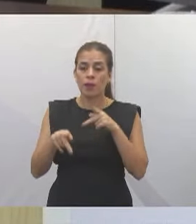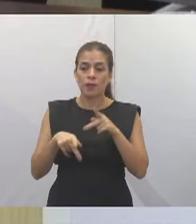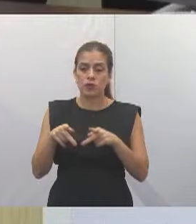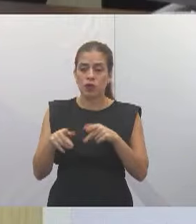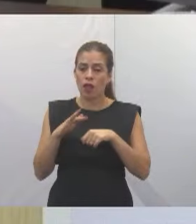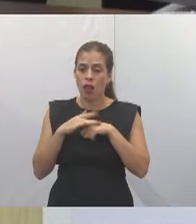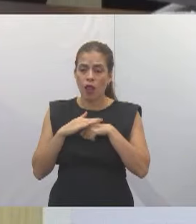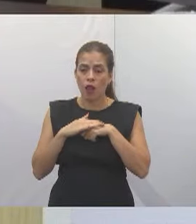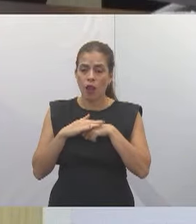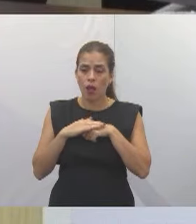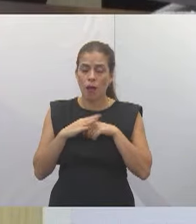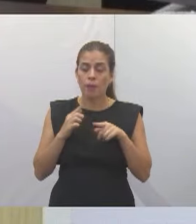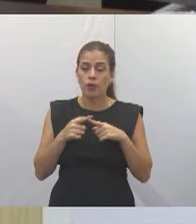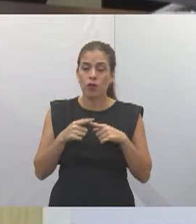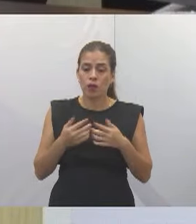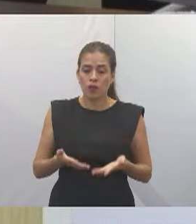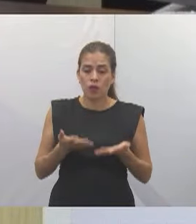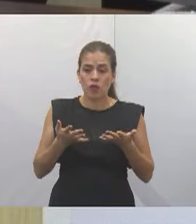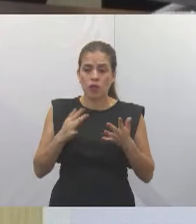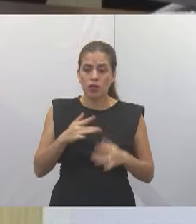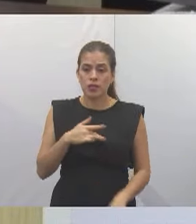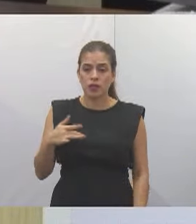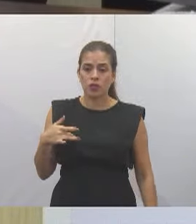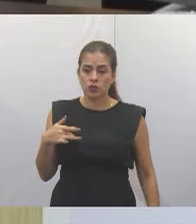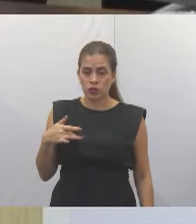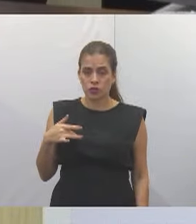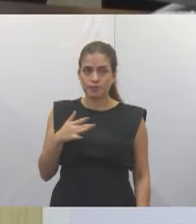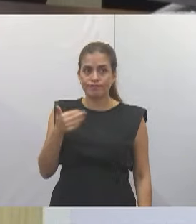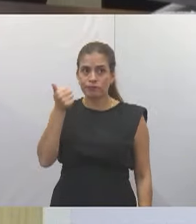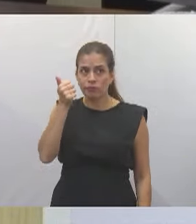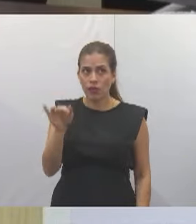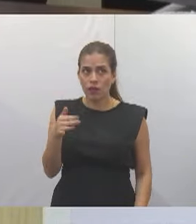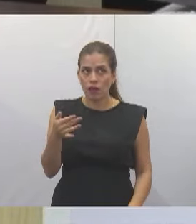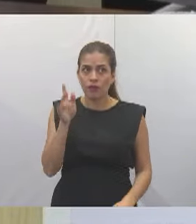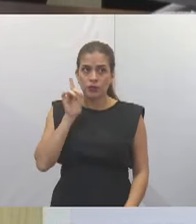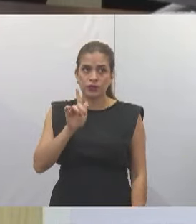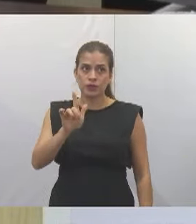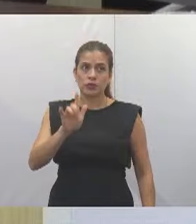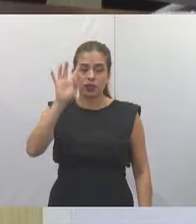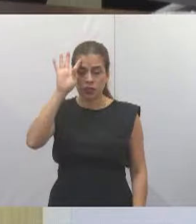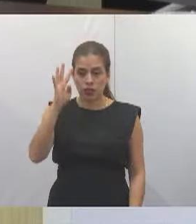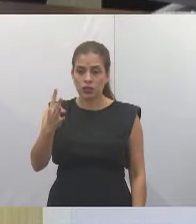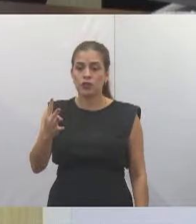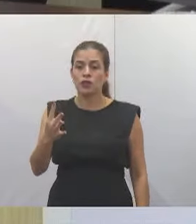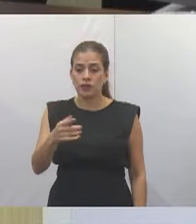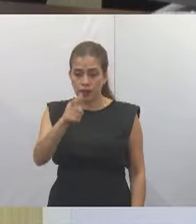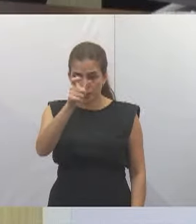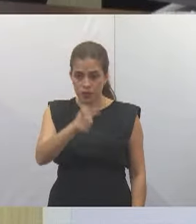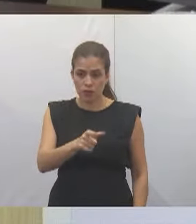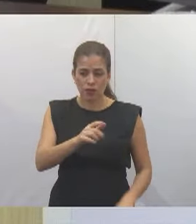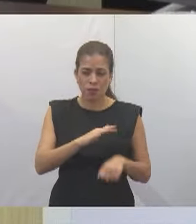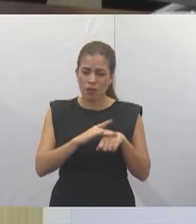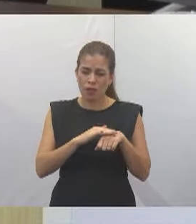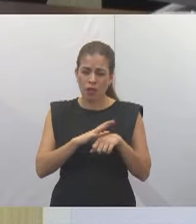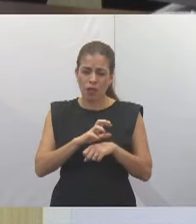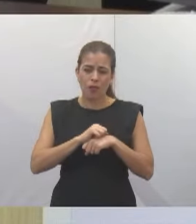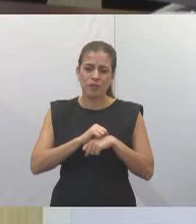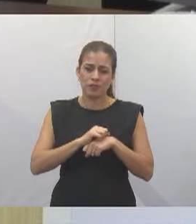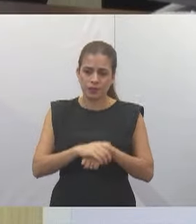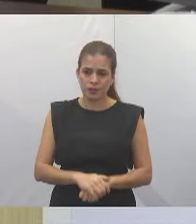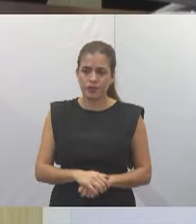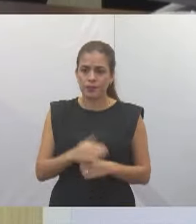adoecer, porque você faz a promoção de saúde, você consegue resolver muita coisa para que essa pessoa não adoeça. Então, muito